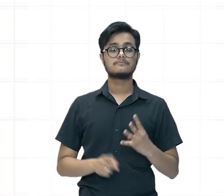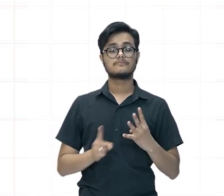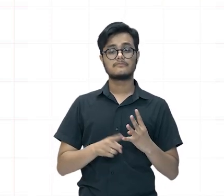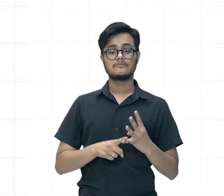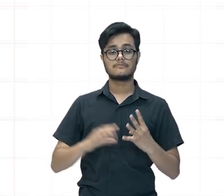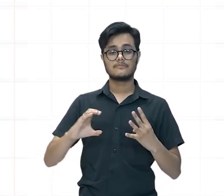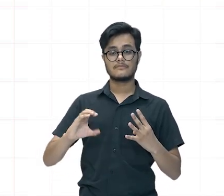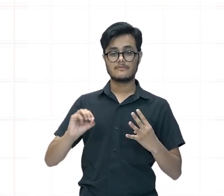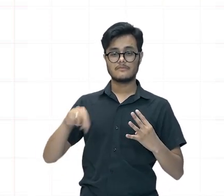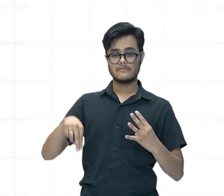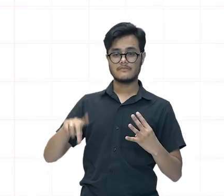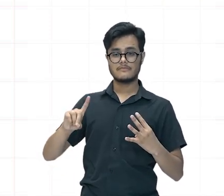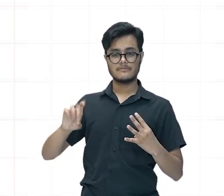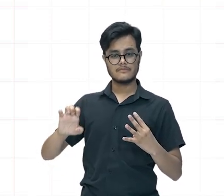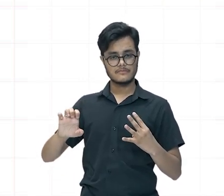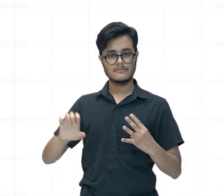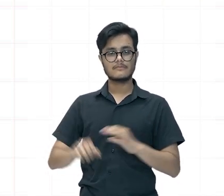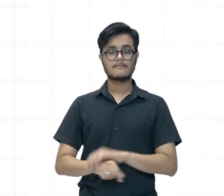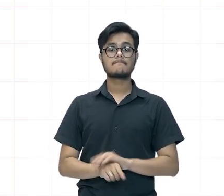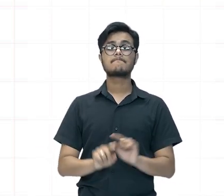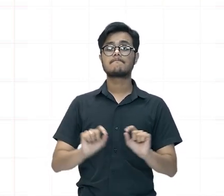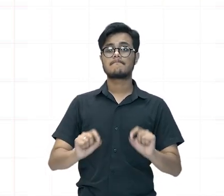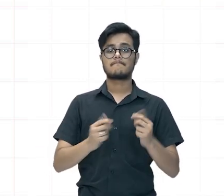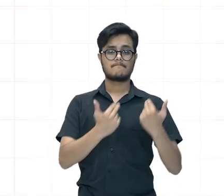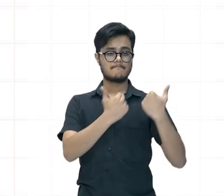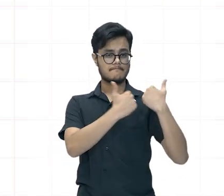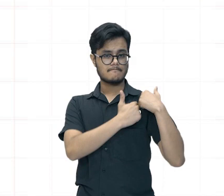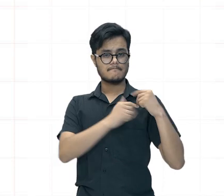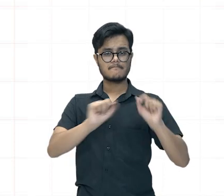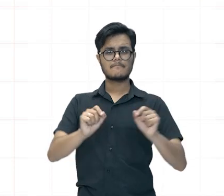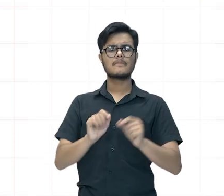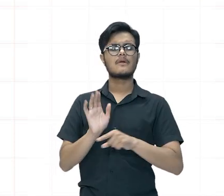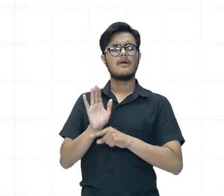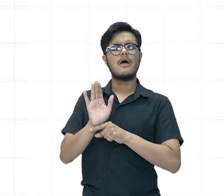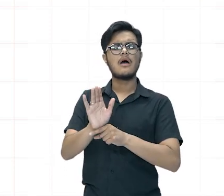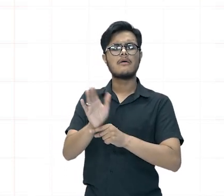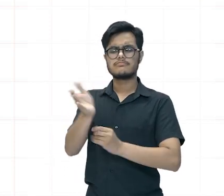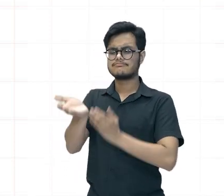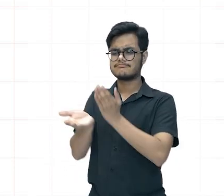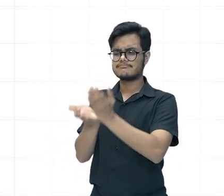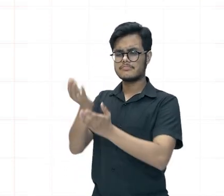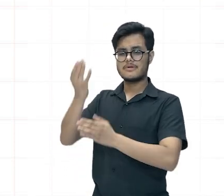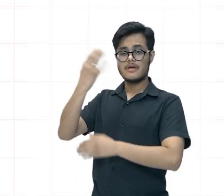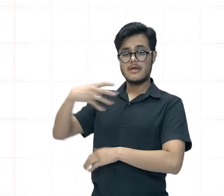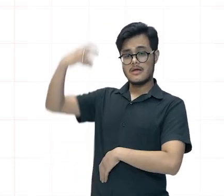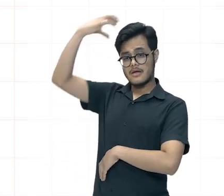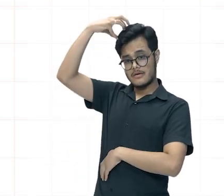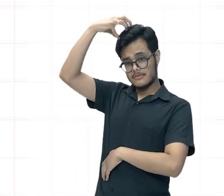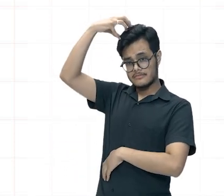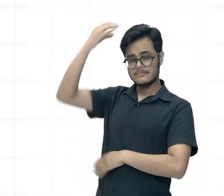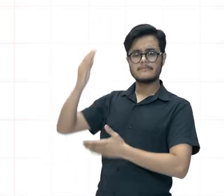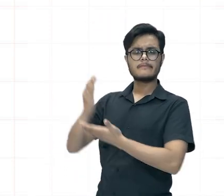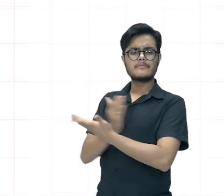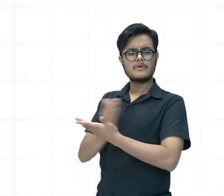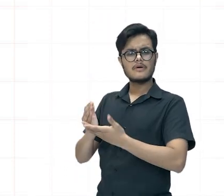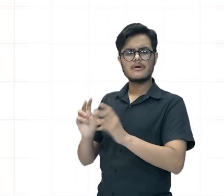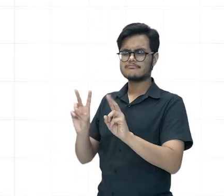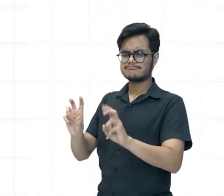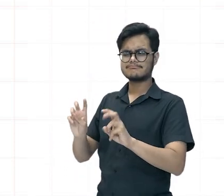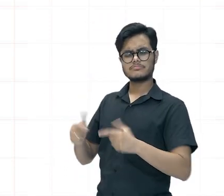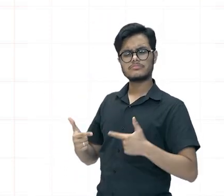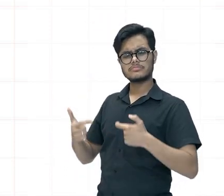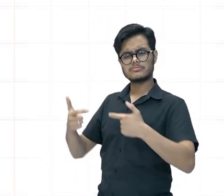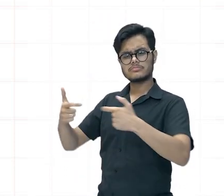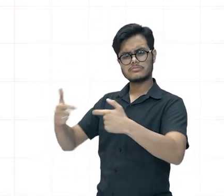o conde. Ele era responsável por assessorar o rei em relação a alguns assuntos como os combates